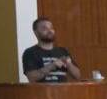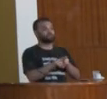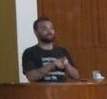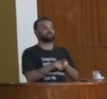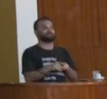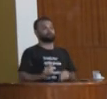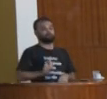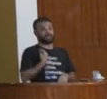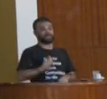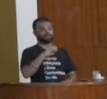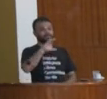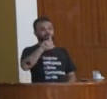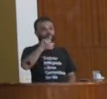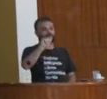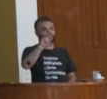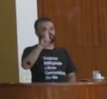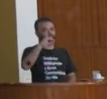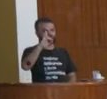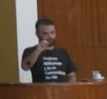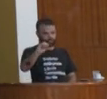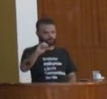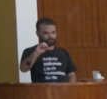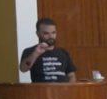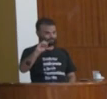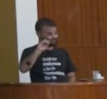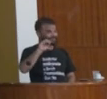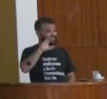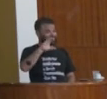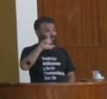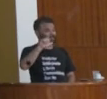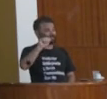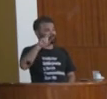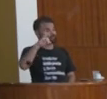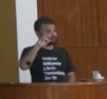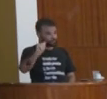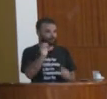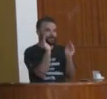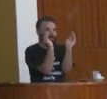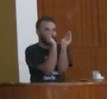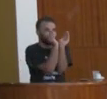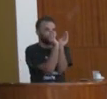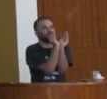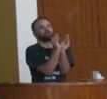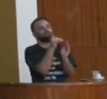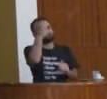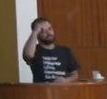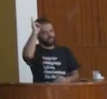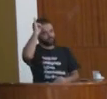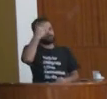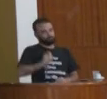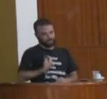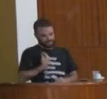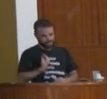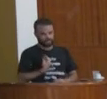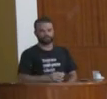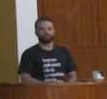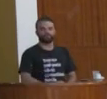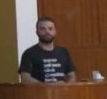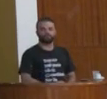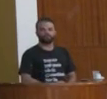da senhora Cláudia, da APAE de Barra do Piraí, também presente. Gostaria de